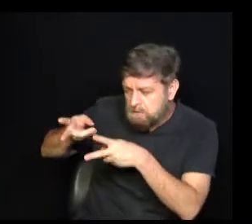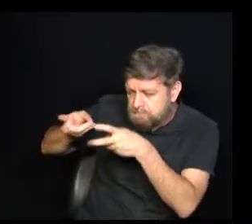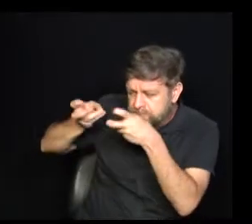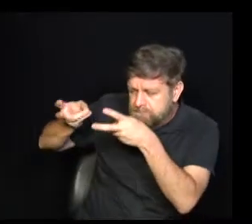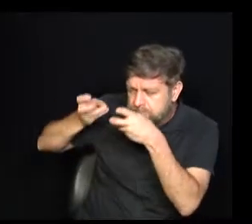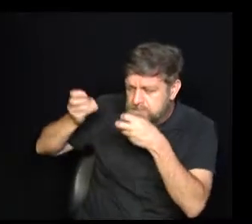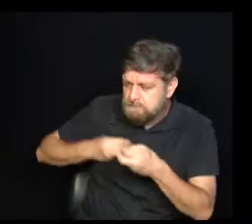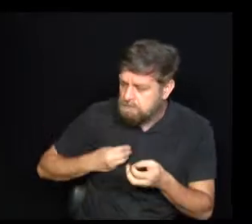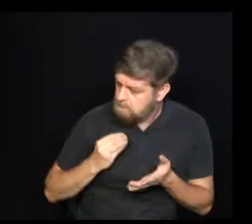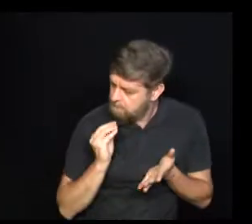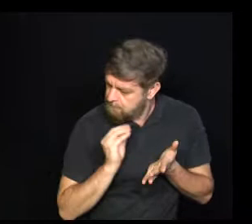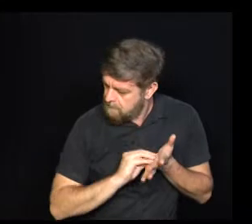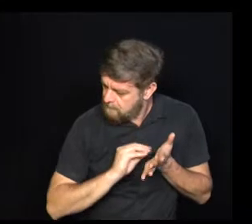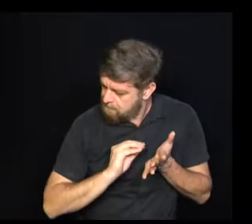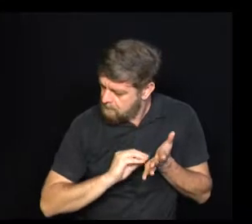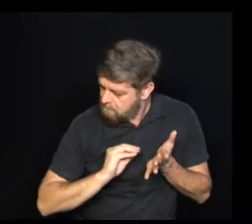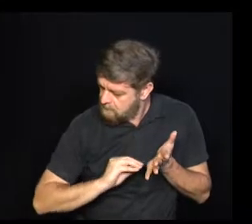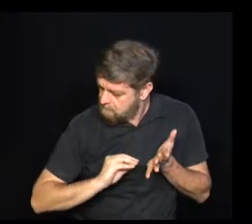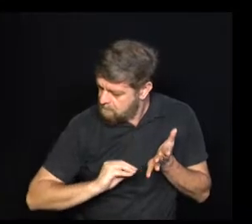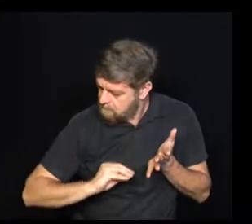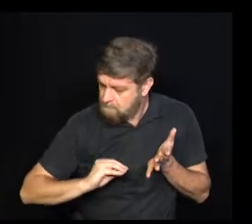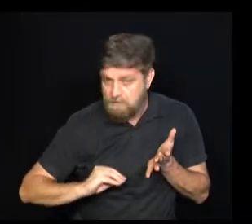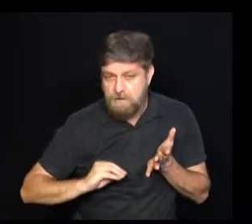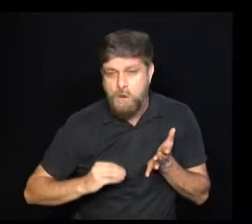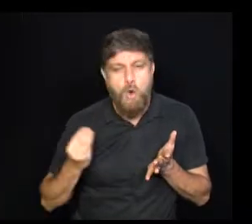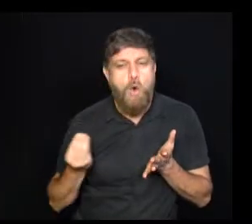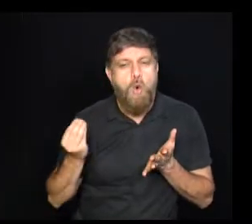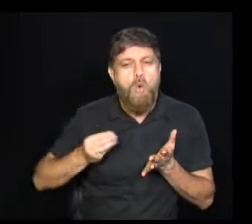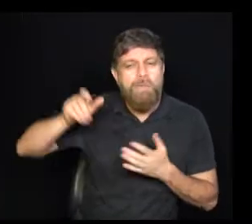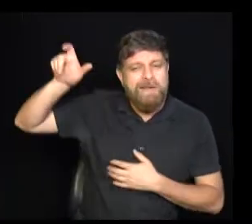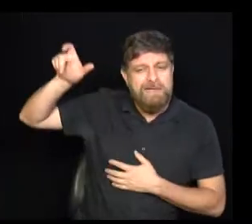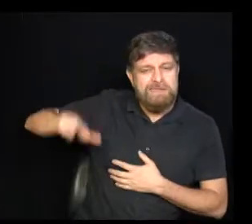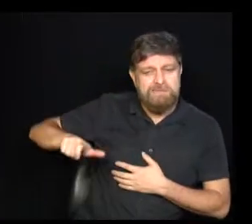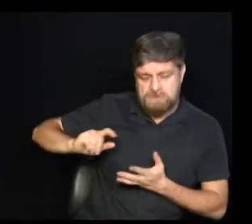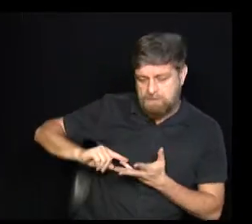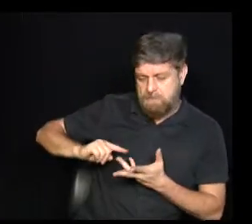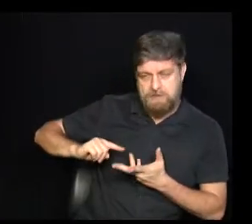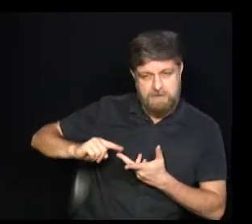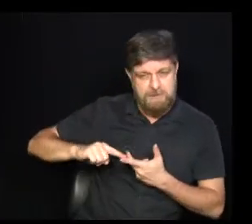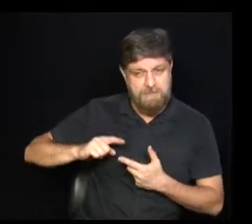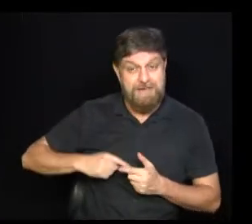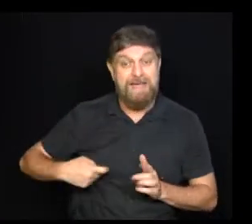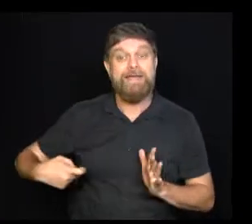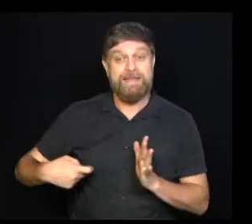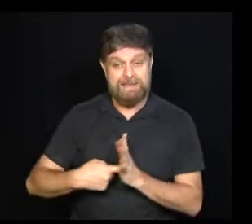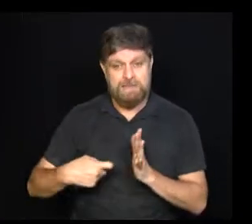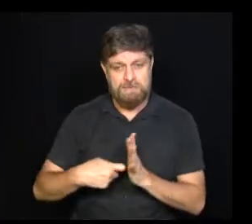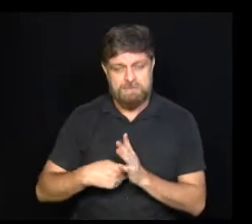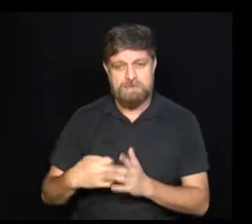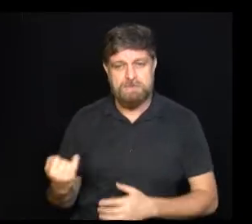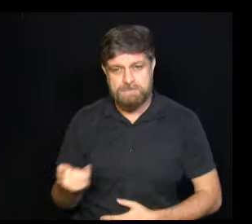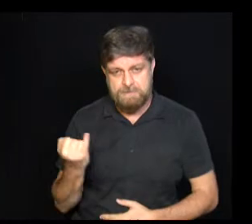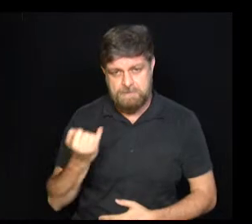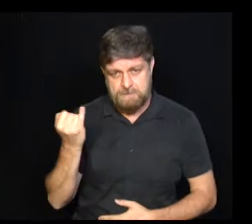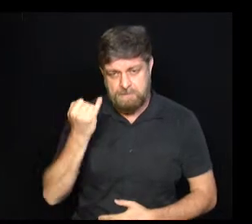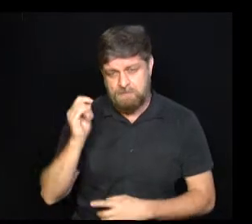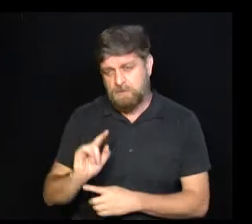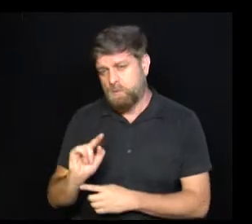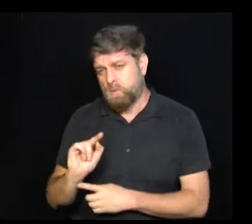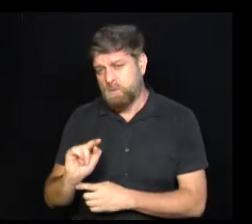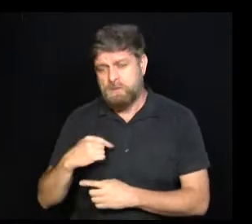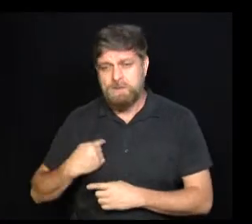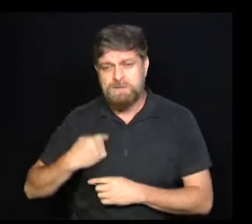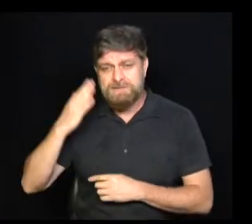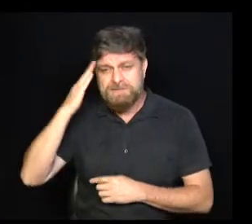preencher nesse registro de denúncia de assédio. É muito importante, a gente